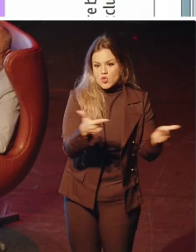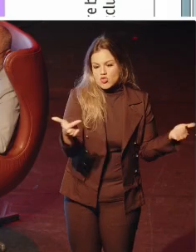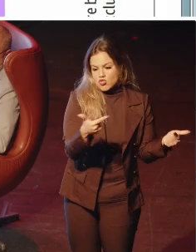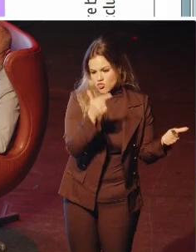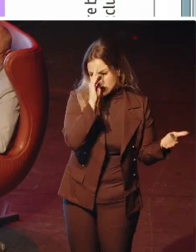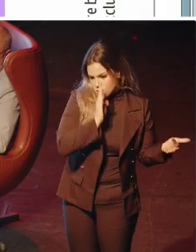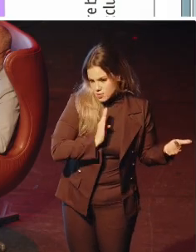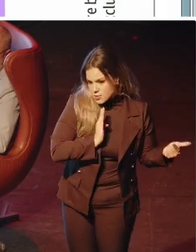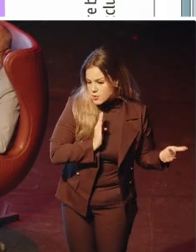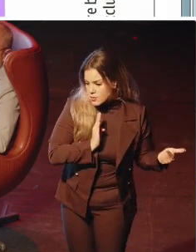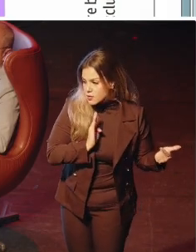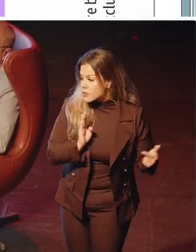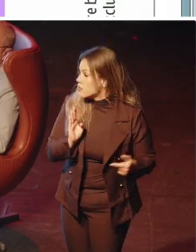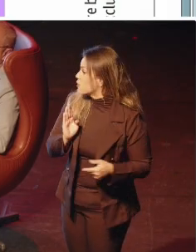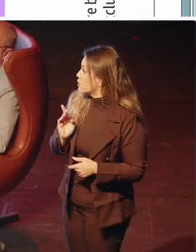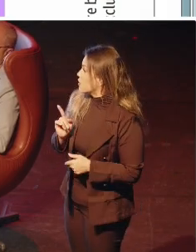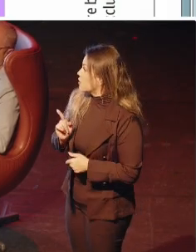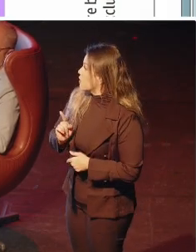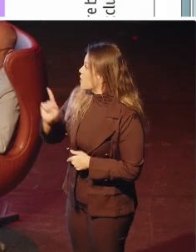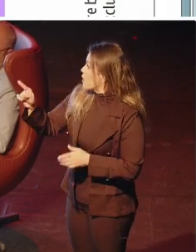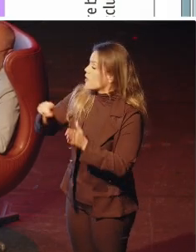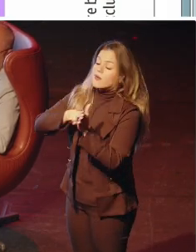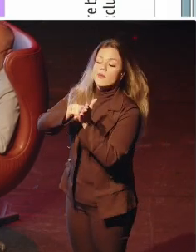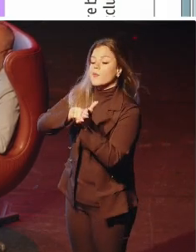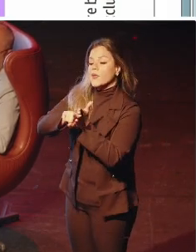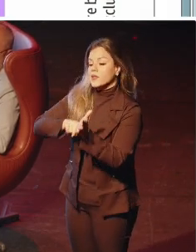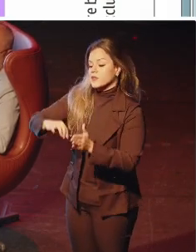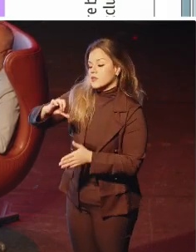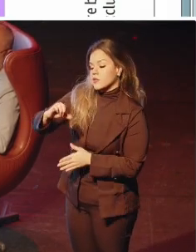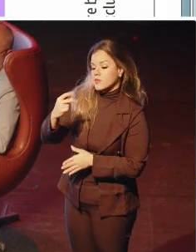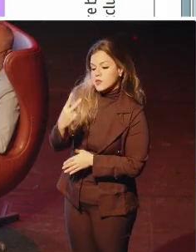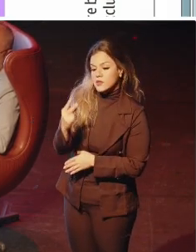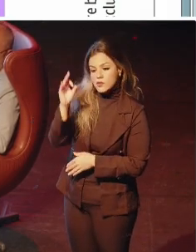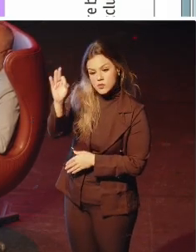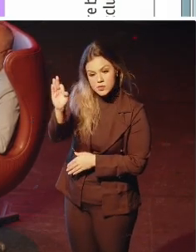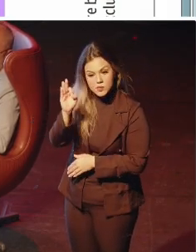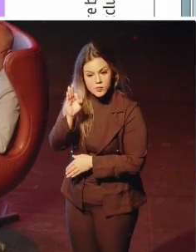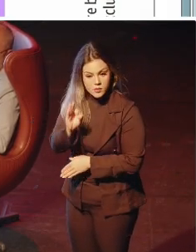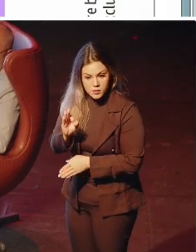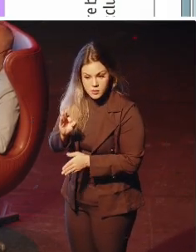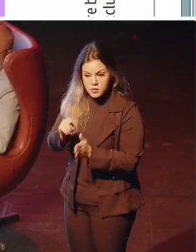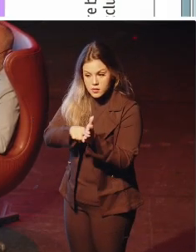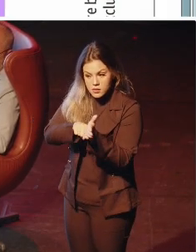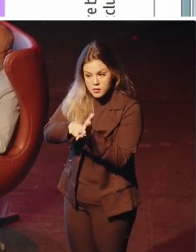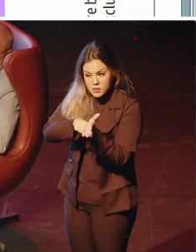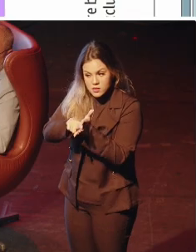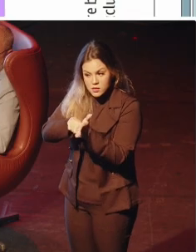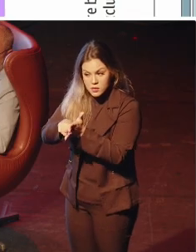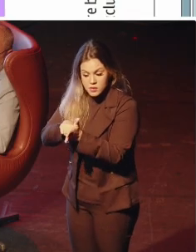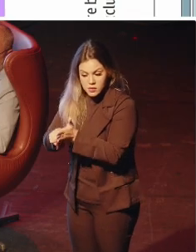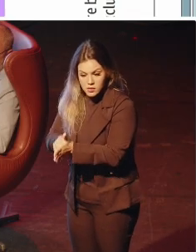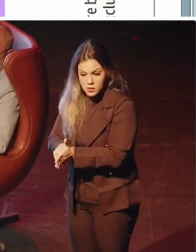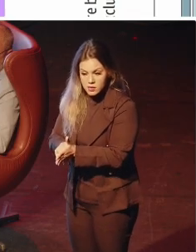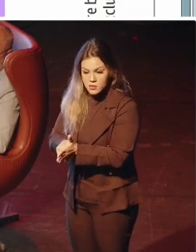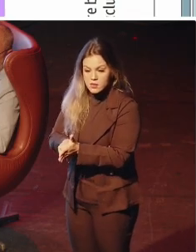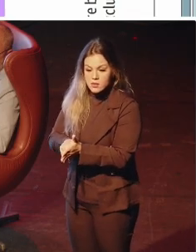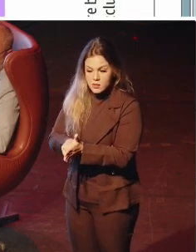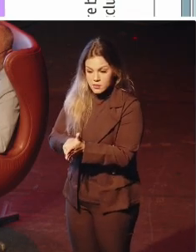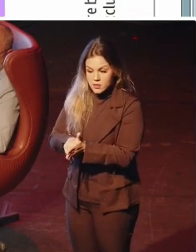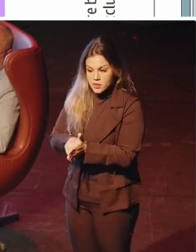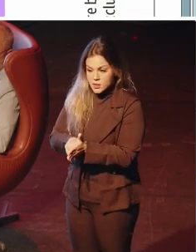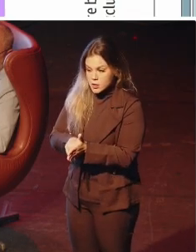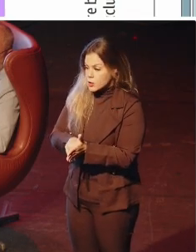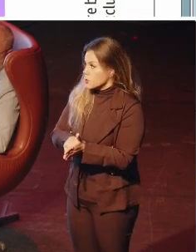lá, esse Medicare, 92% das pessoas estariam excluídas